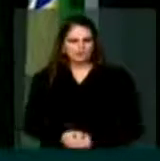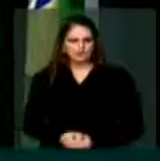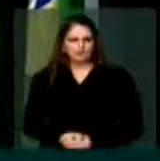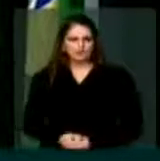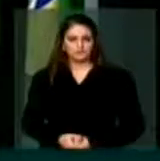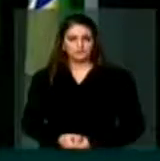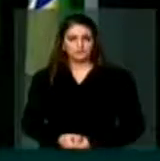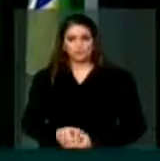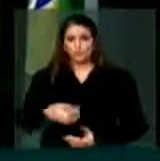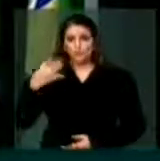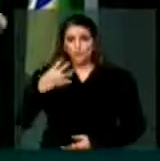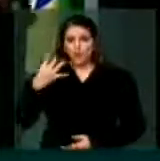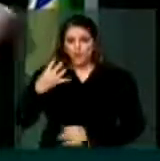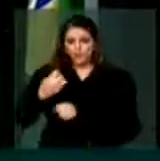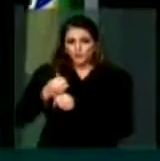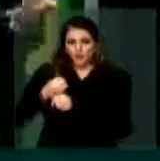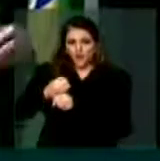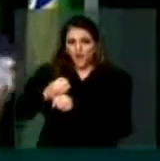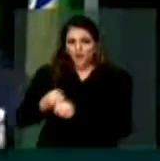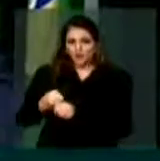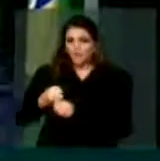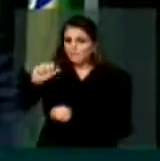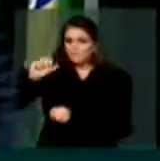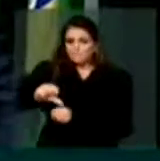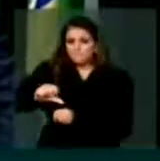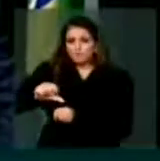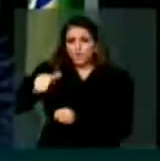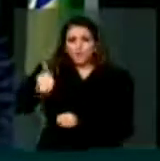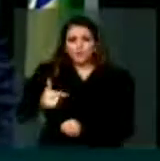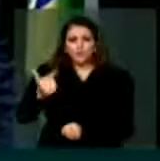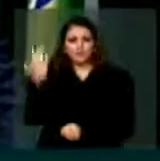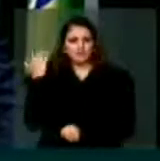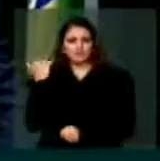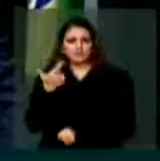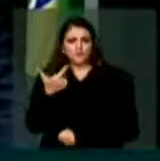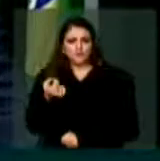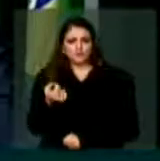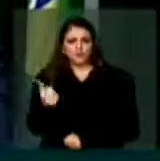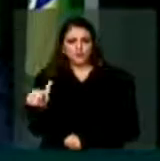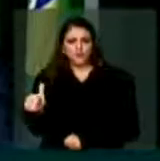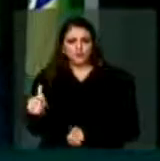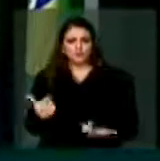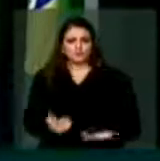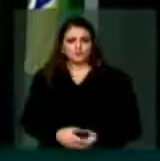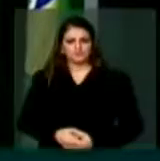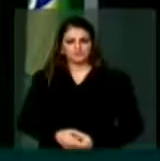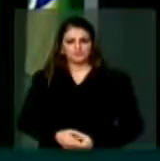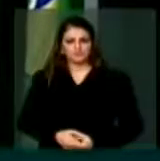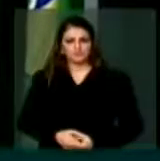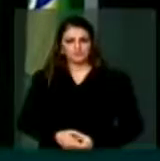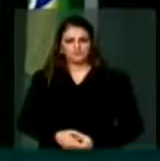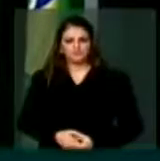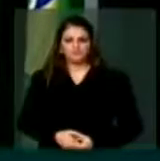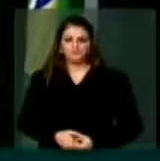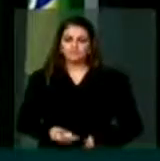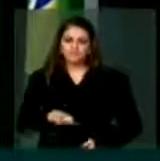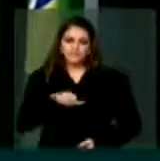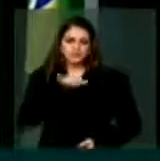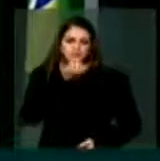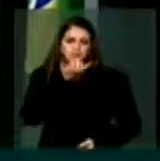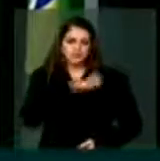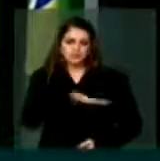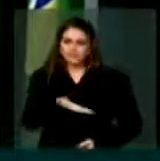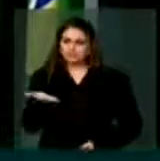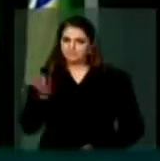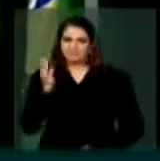entrega o seu quarto ano de mandato muito pior do que recebeu em 2011. A gestão, deputadas,